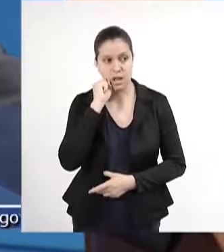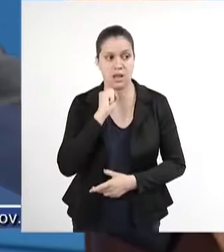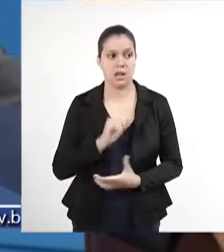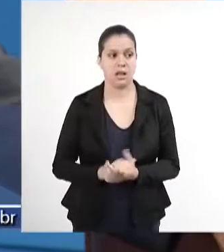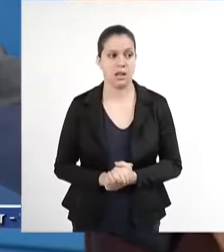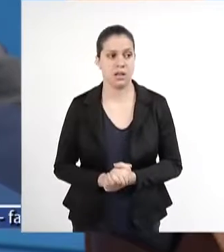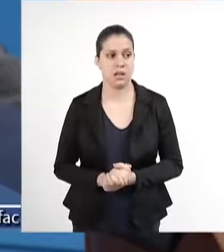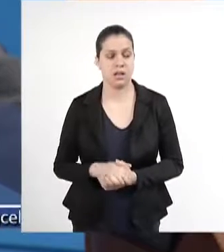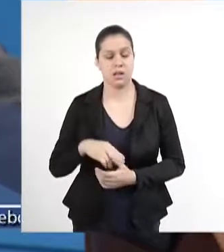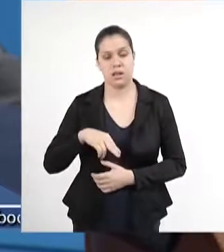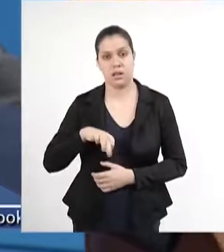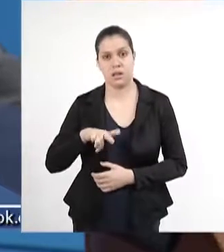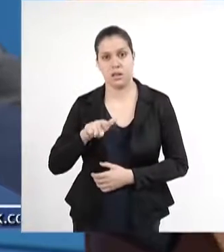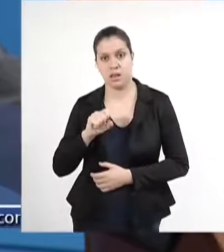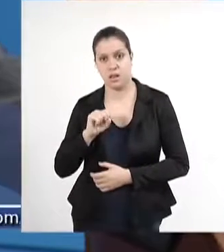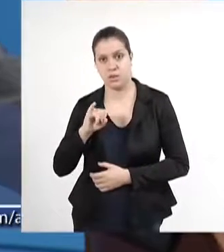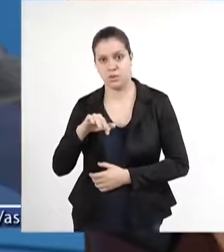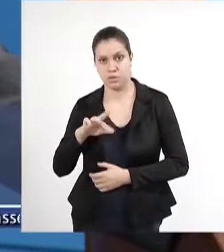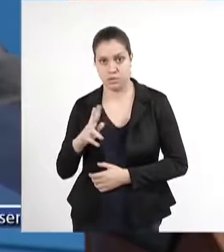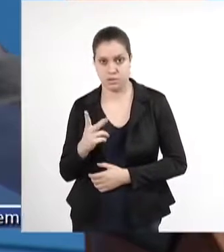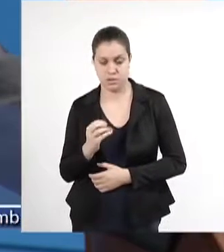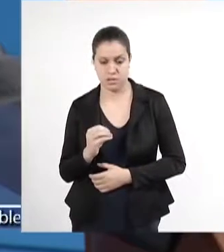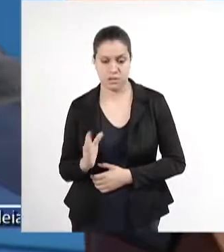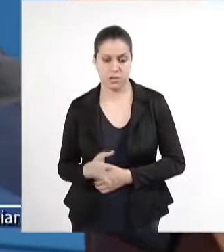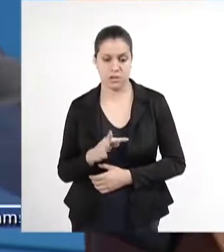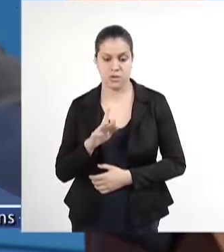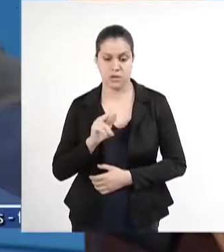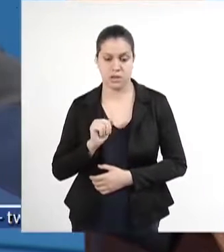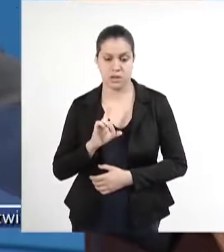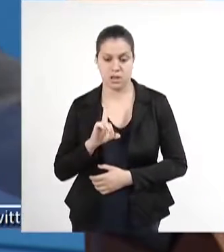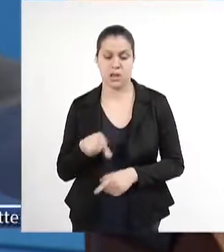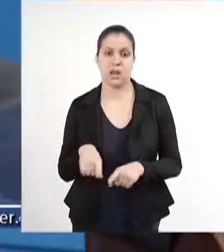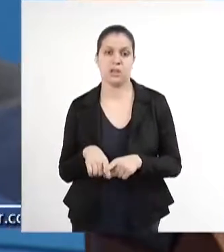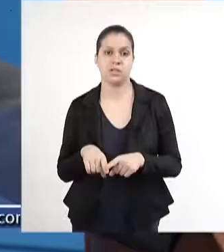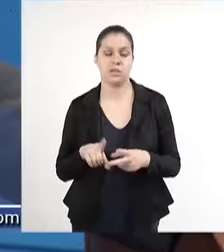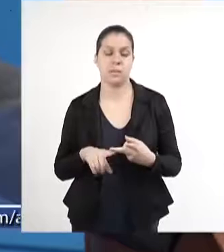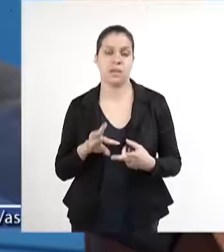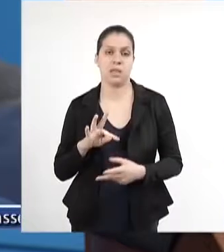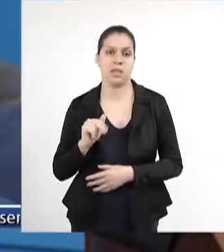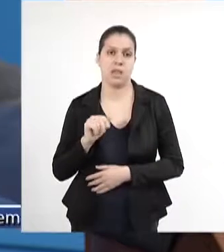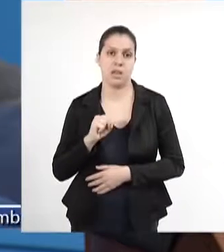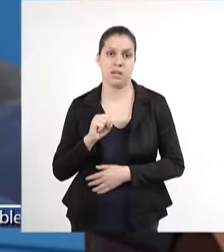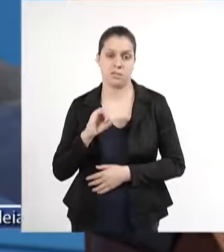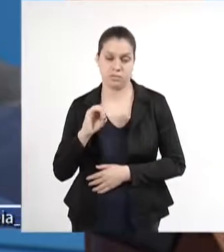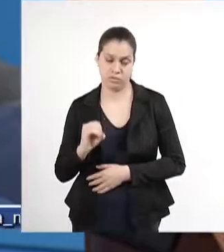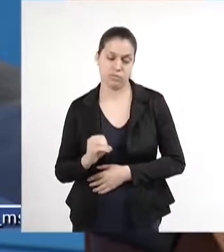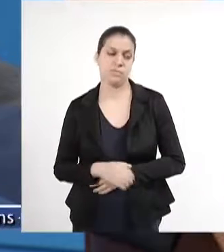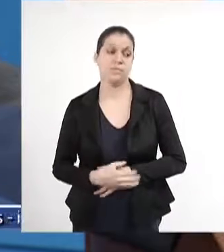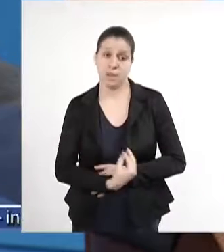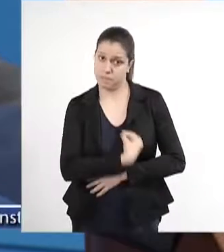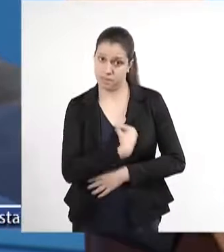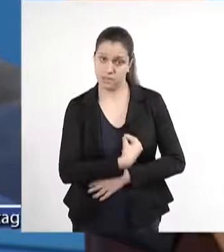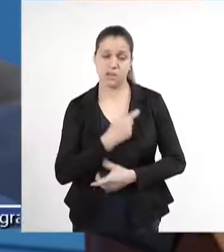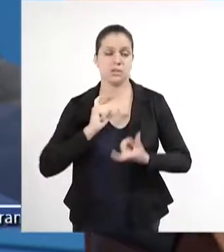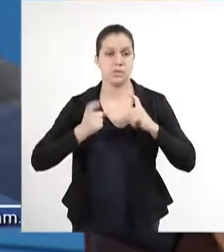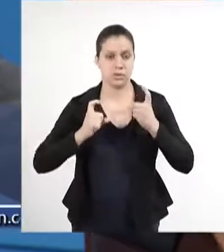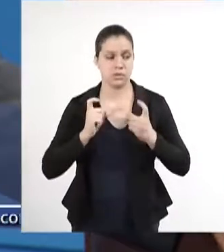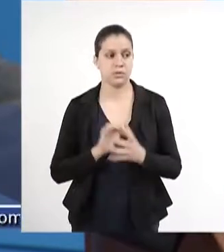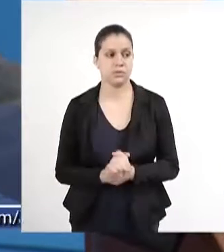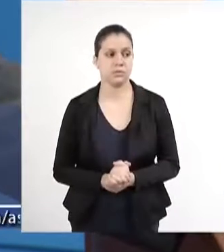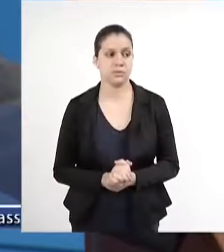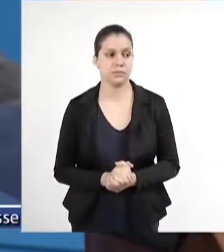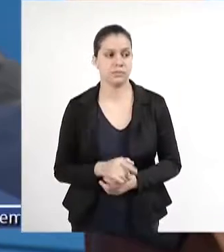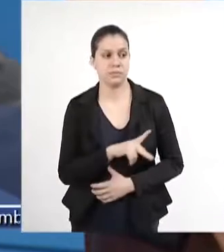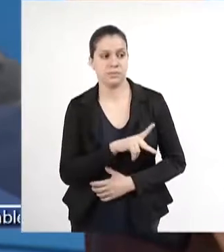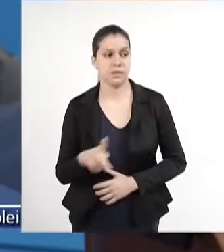senador Nelsinho Trade e o senador Tasso Gereissati, presentes nessa reunião, o presidente do Senado falou,